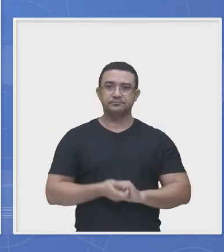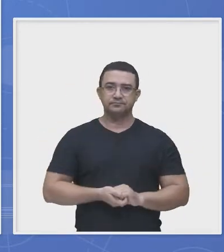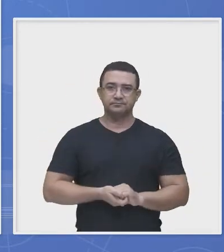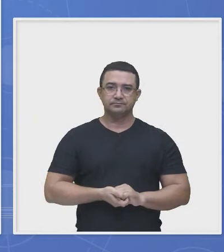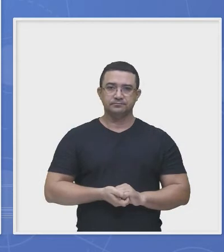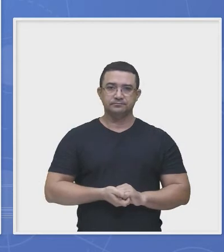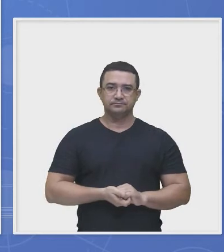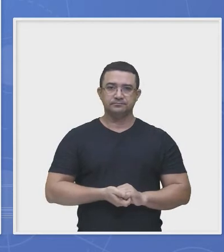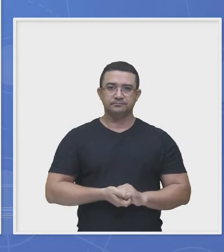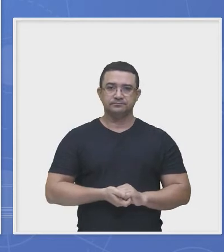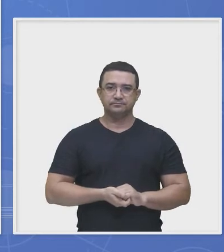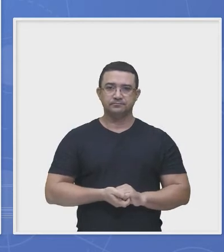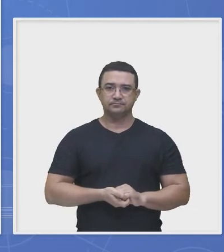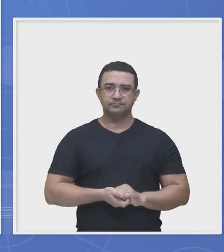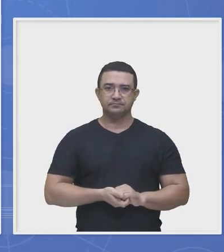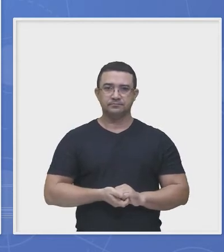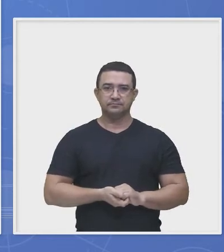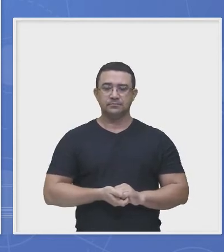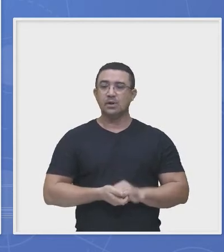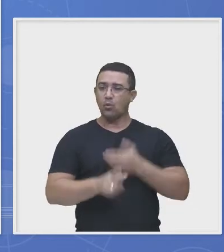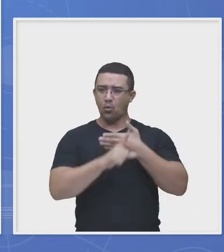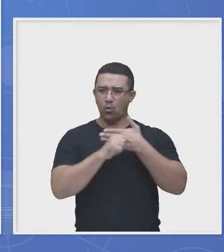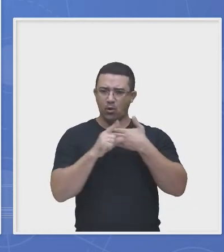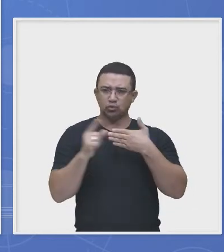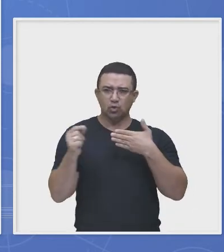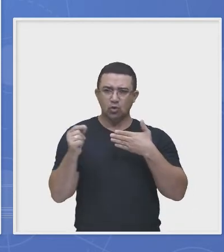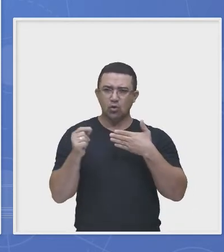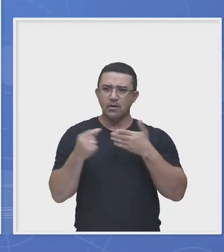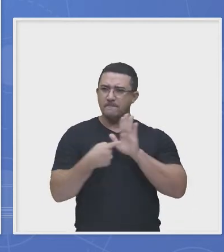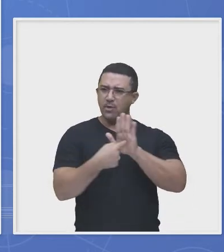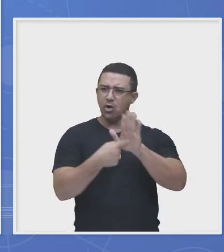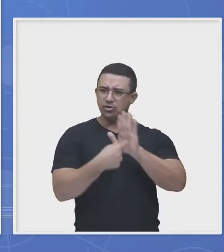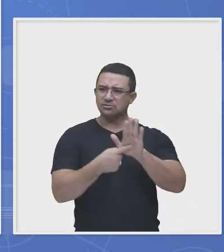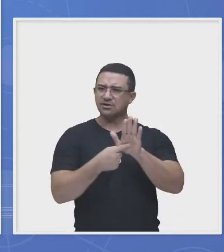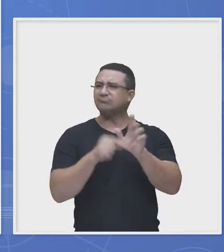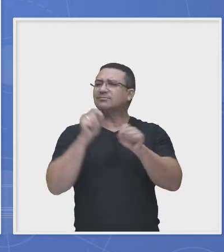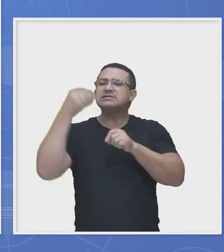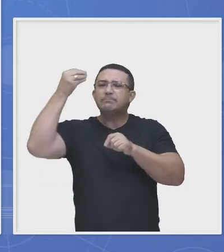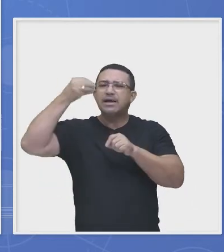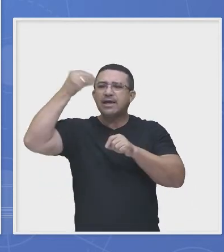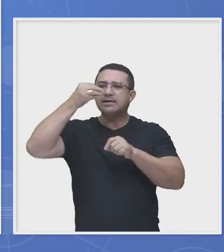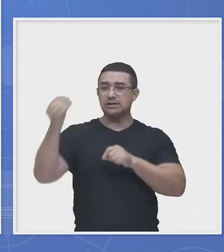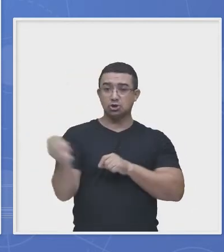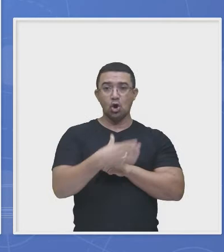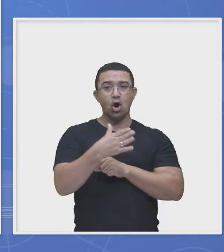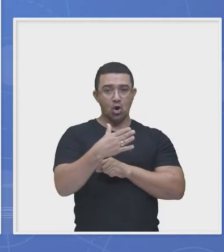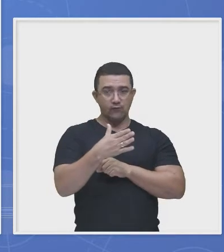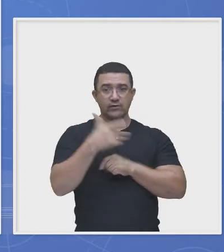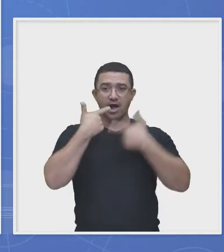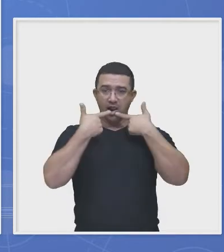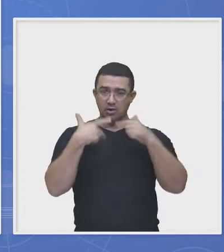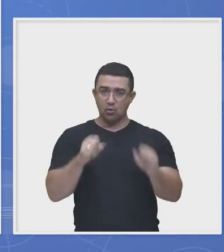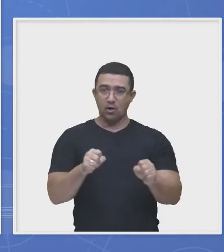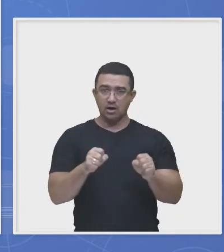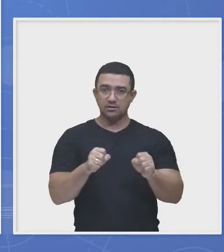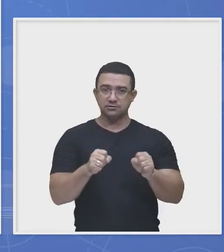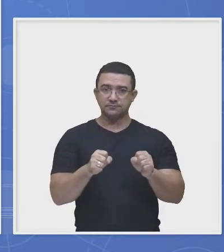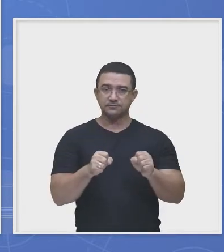autor, no caso, que promove uma experiência com a linguagem inovadora por